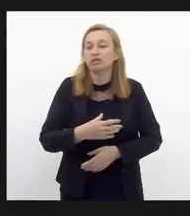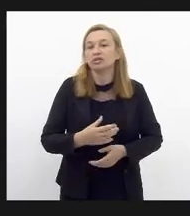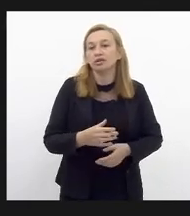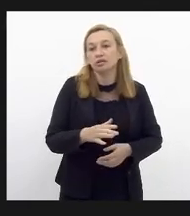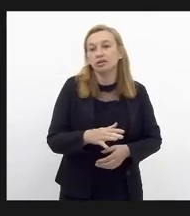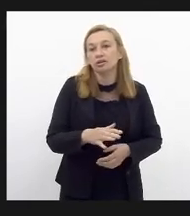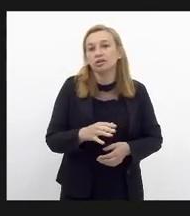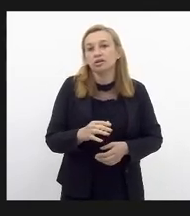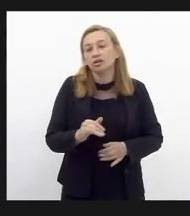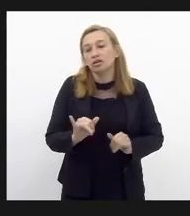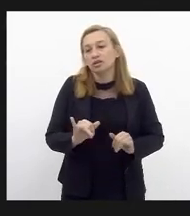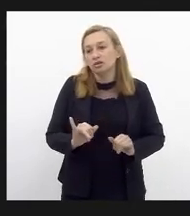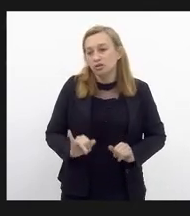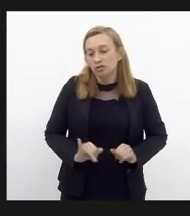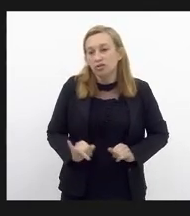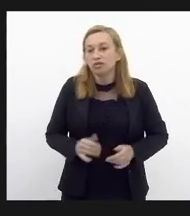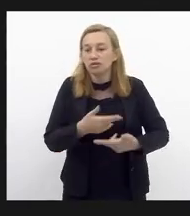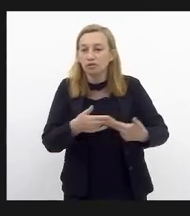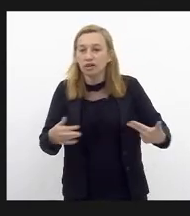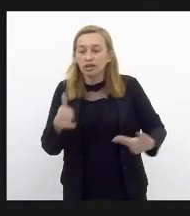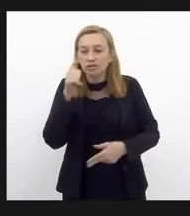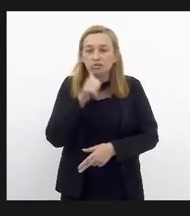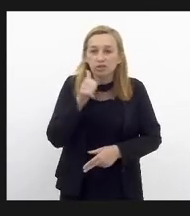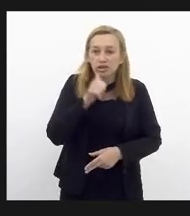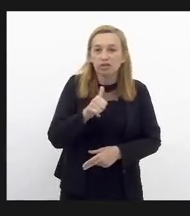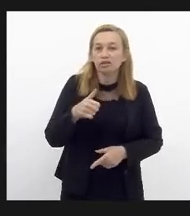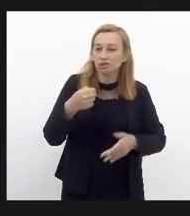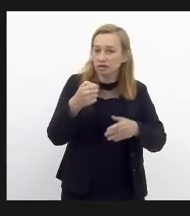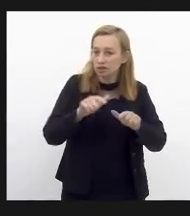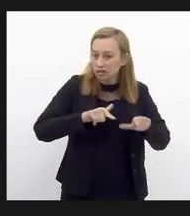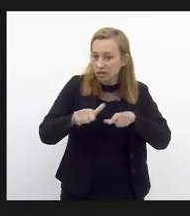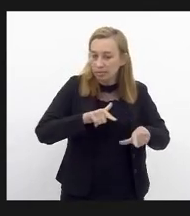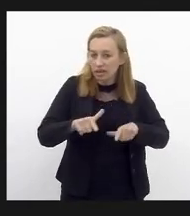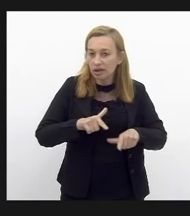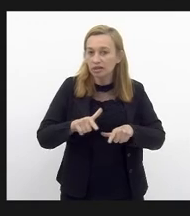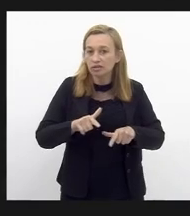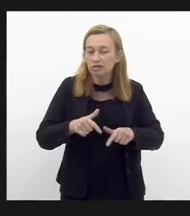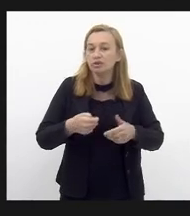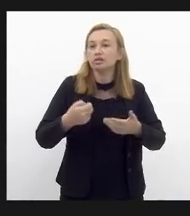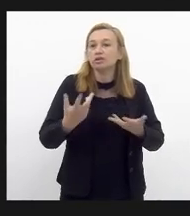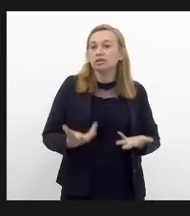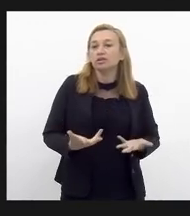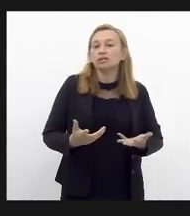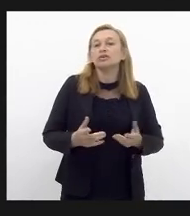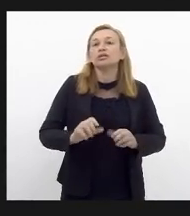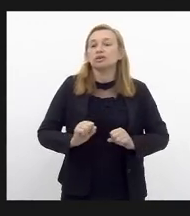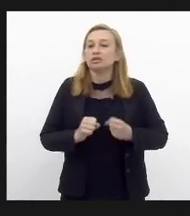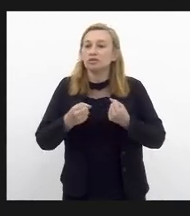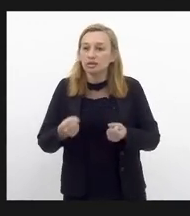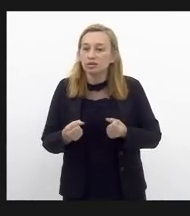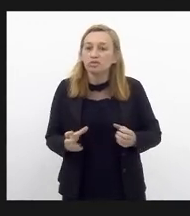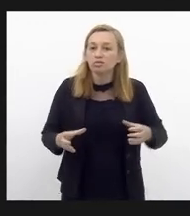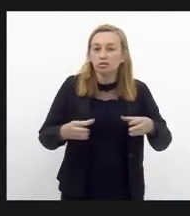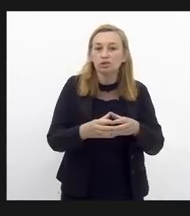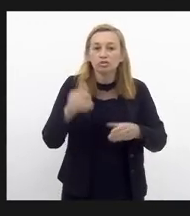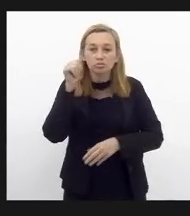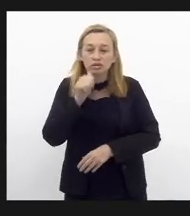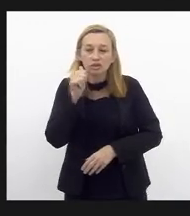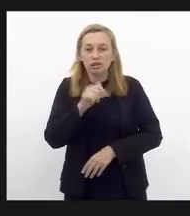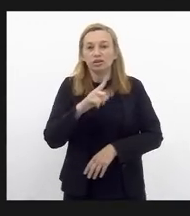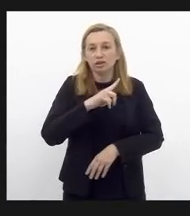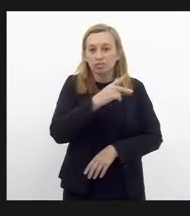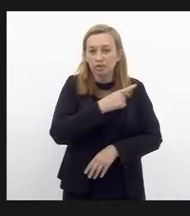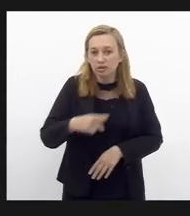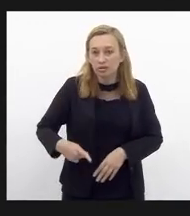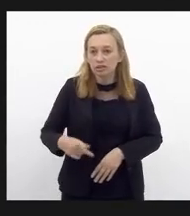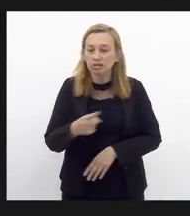Nós temos trabalhado muito, Vossa Excelência também é membro efetiva e ativa da Comissão de Mulheres, que tem aí como presidente